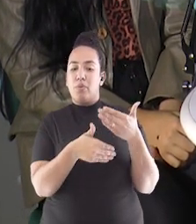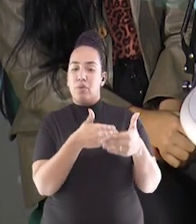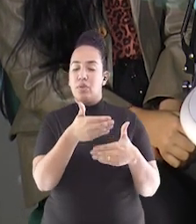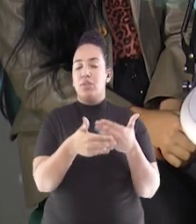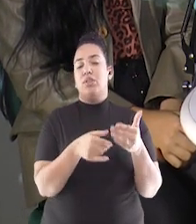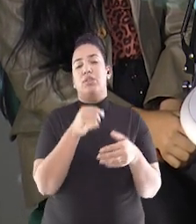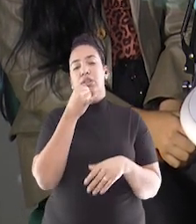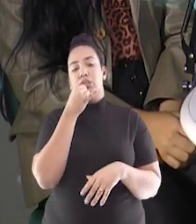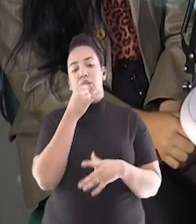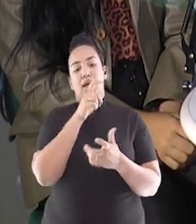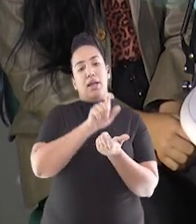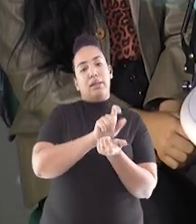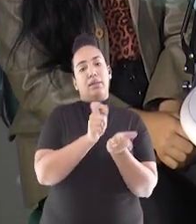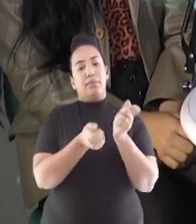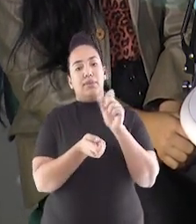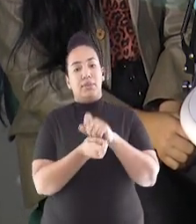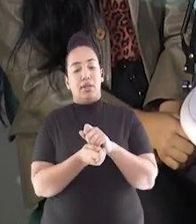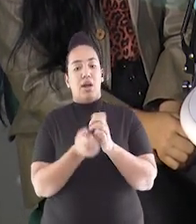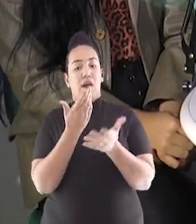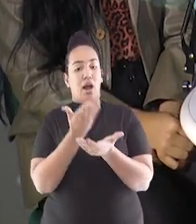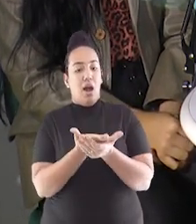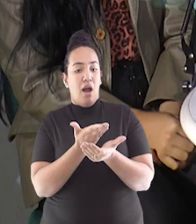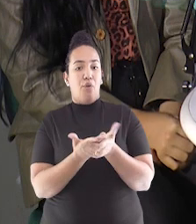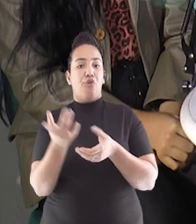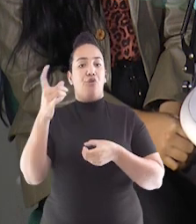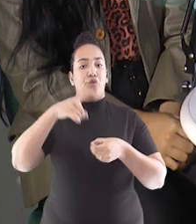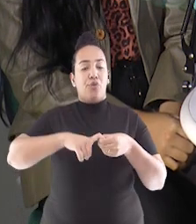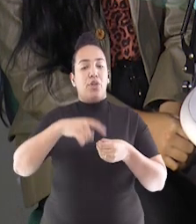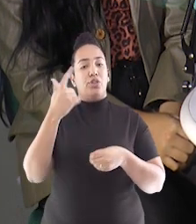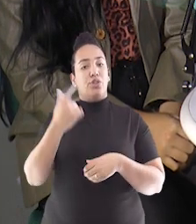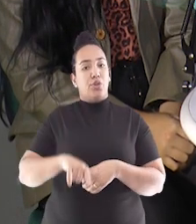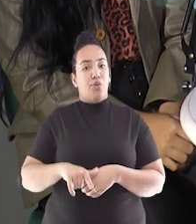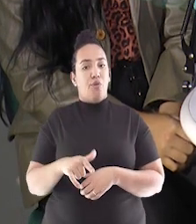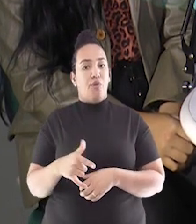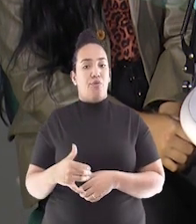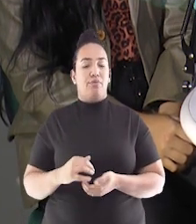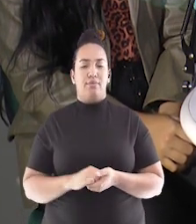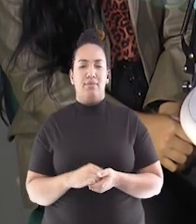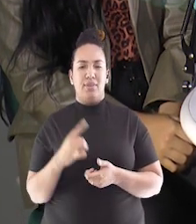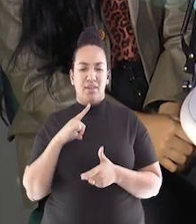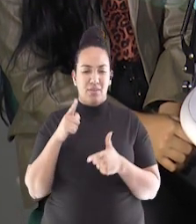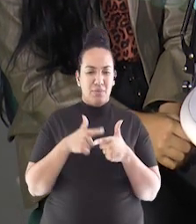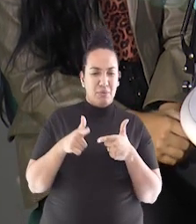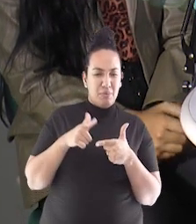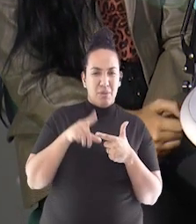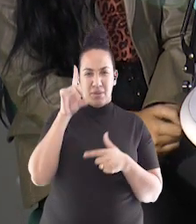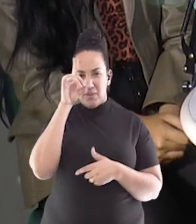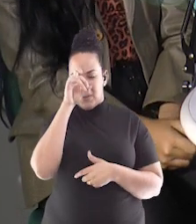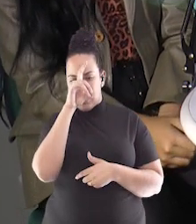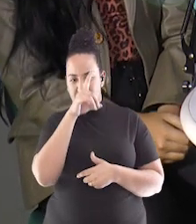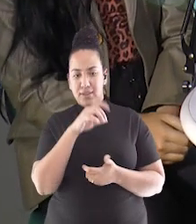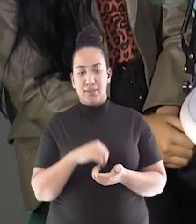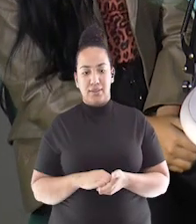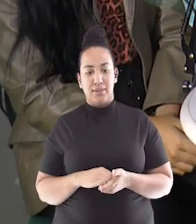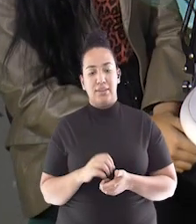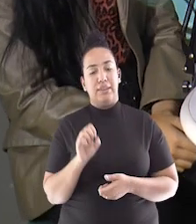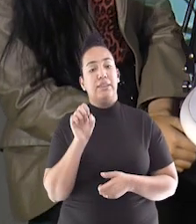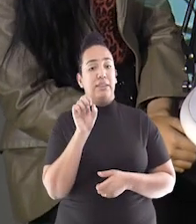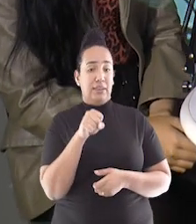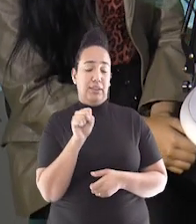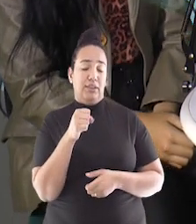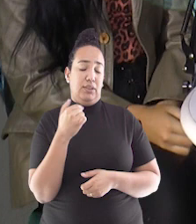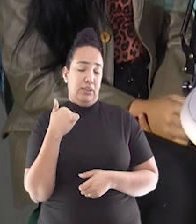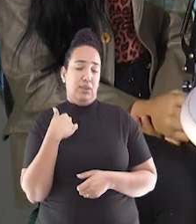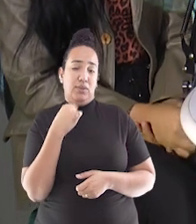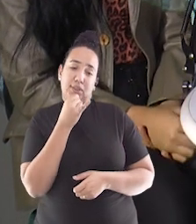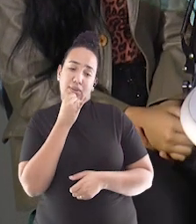de readaptação a voltar às aulas presenciais? Vocês tiveram dificuldade nisso? Sim, eu, por exemplo,